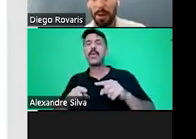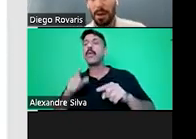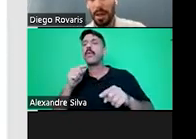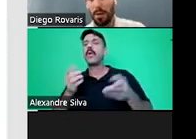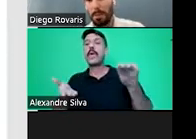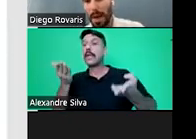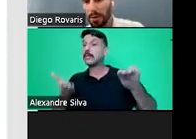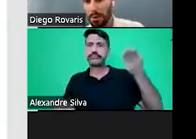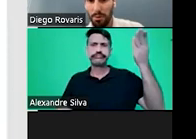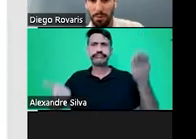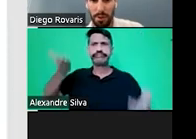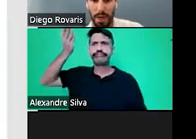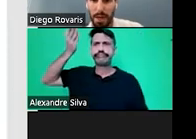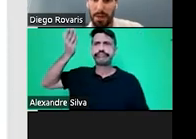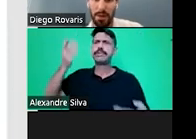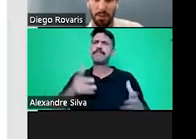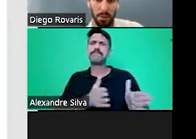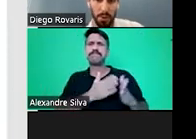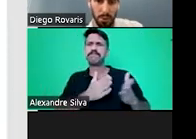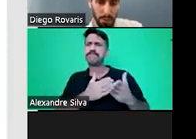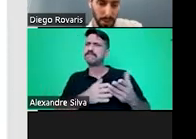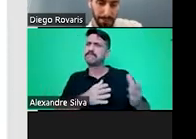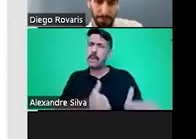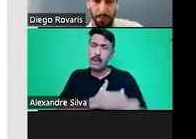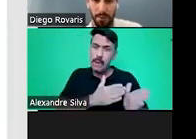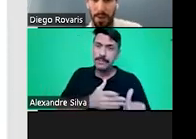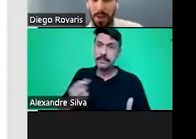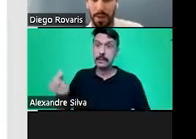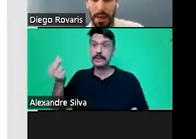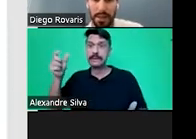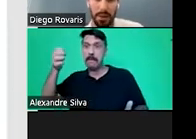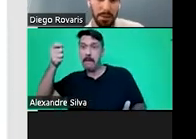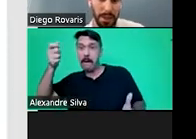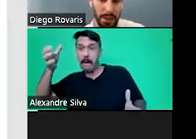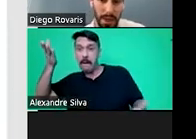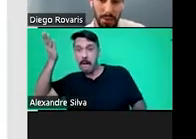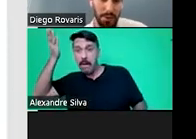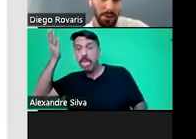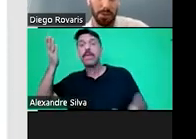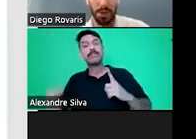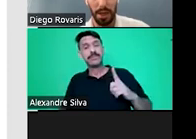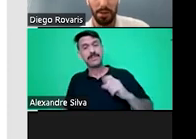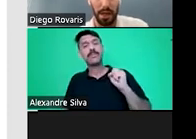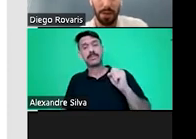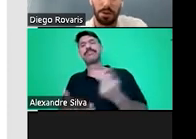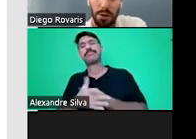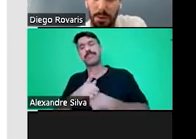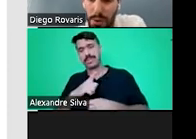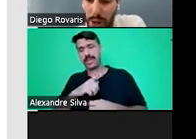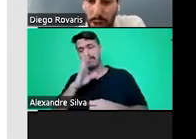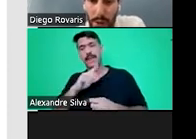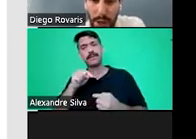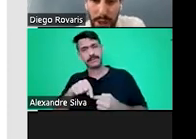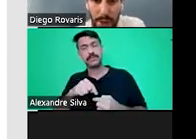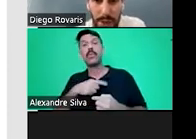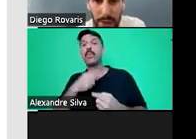em potencial para avaliar o impacto do ambiente, né, do esposoma, na saúde mental e fenótipos relacionados,